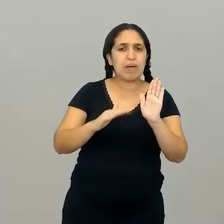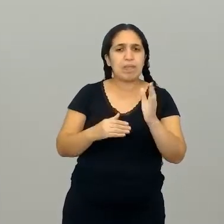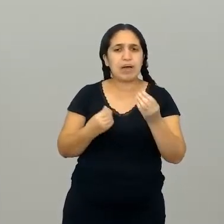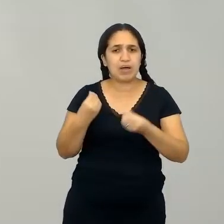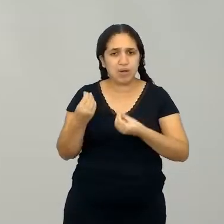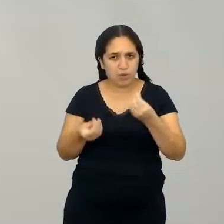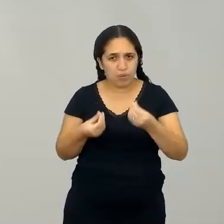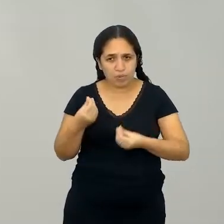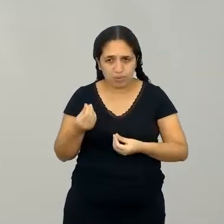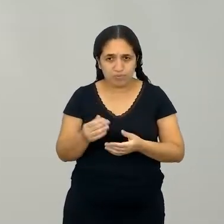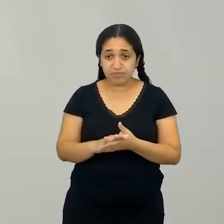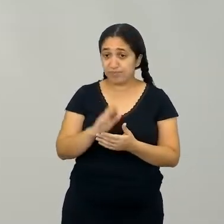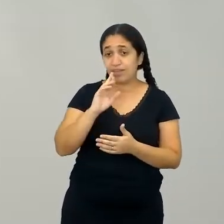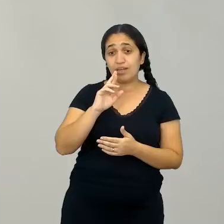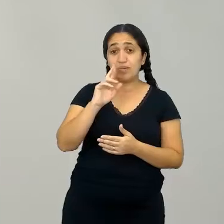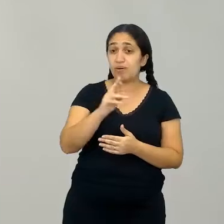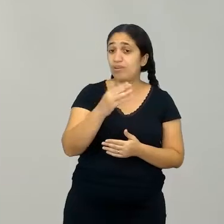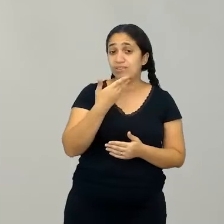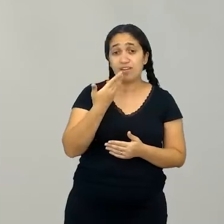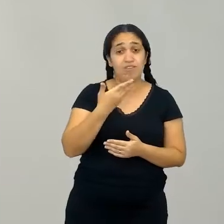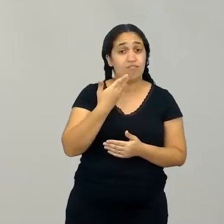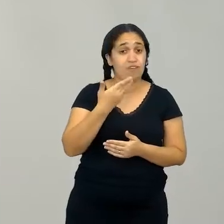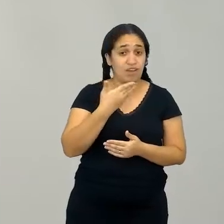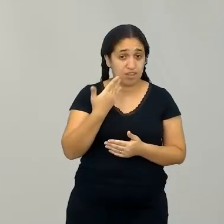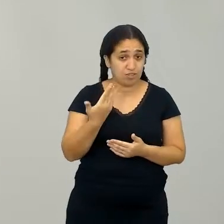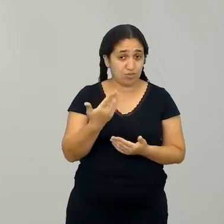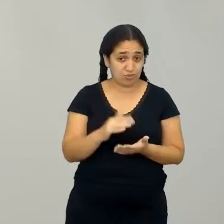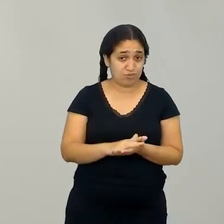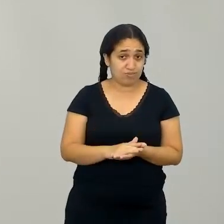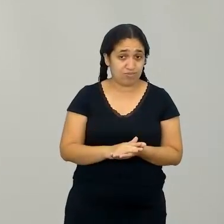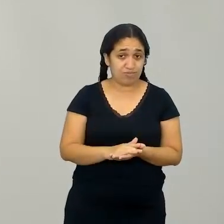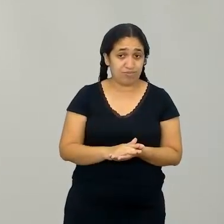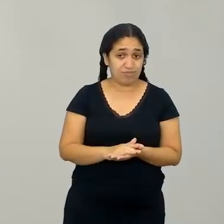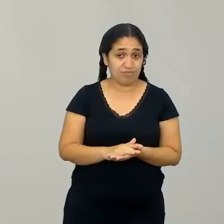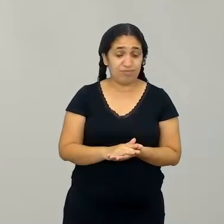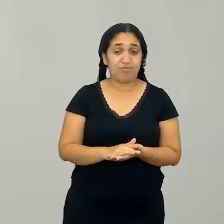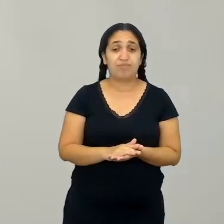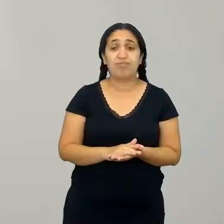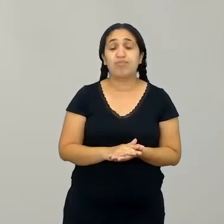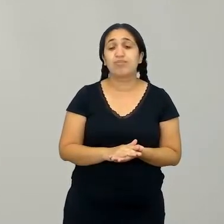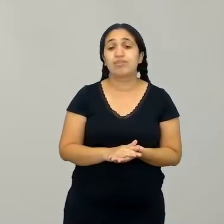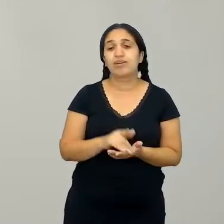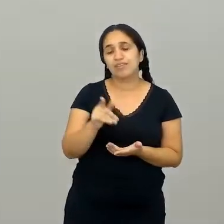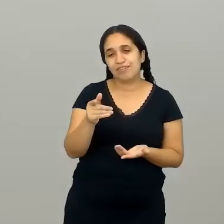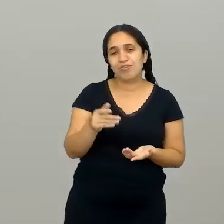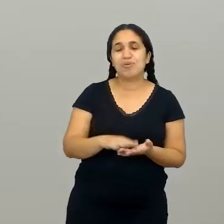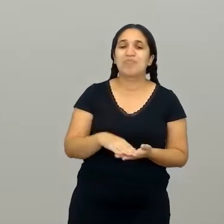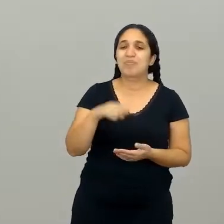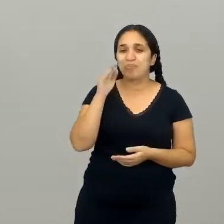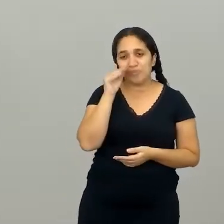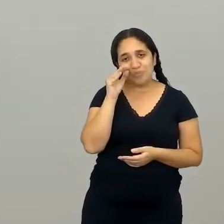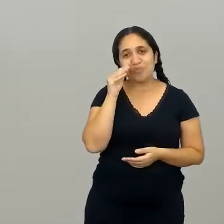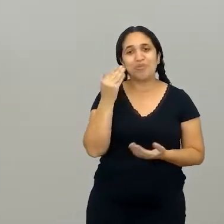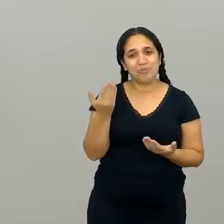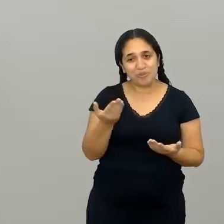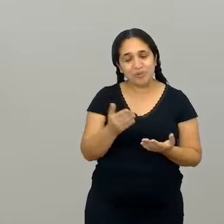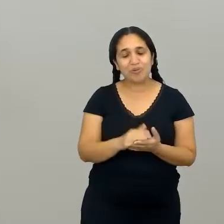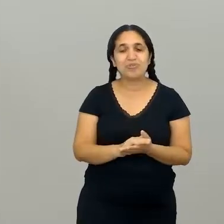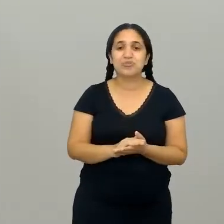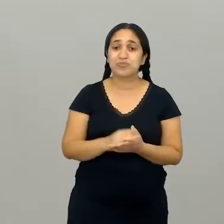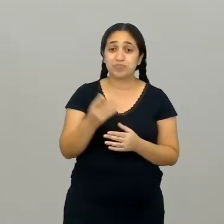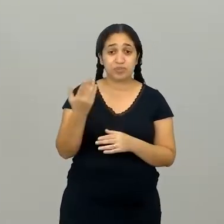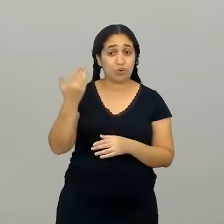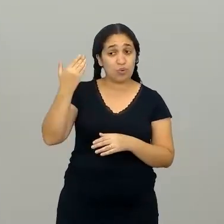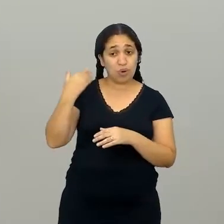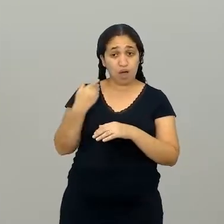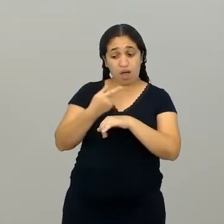custo-benefício? A resposta é muito simples, com ciência. Então, é muito curioso isso. Quando o